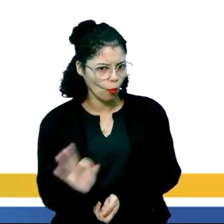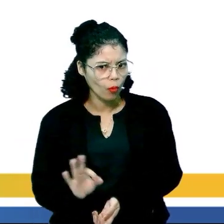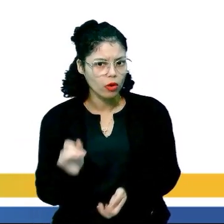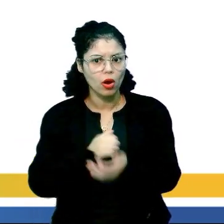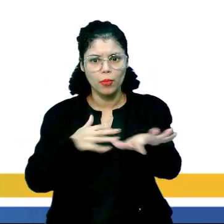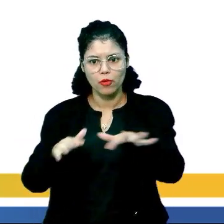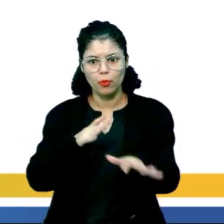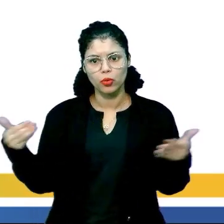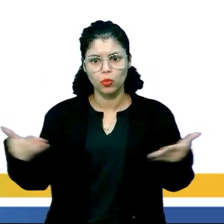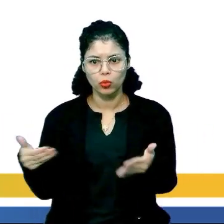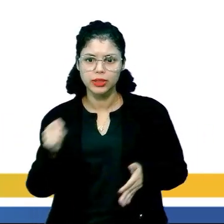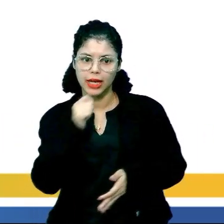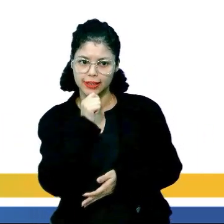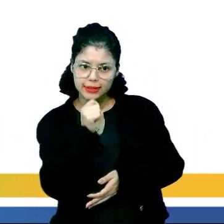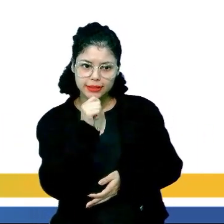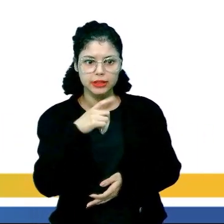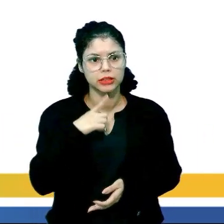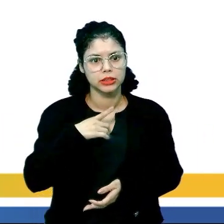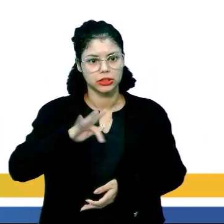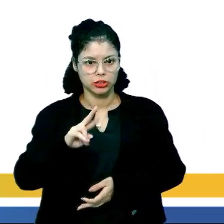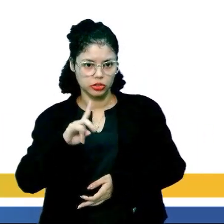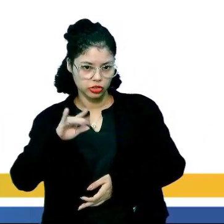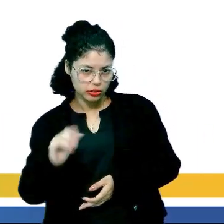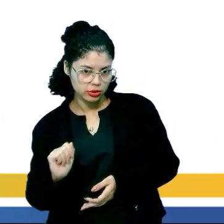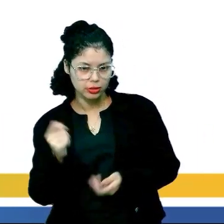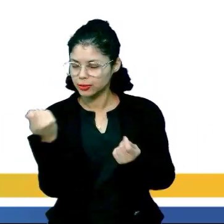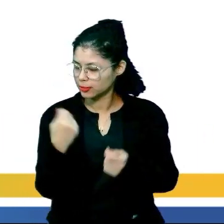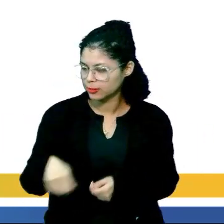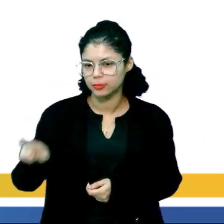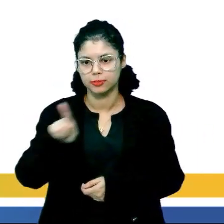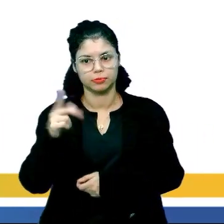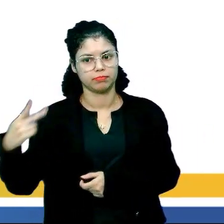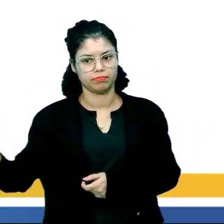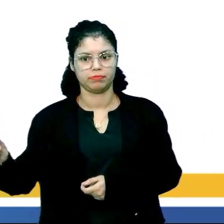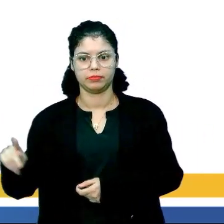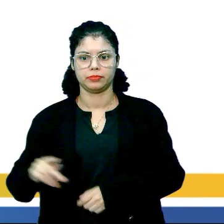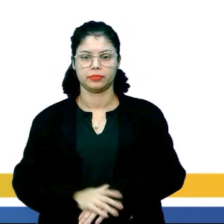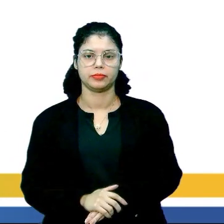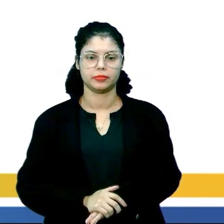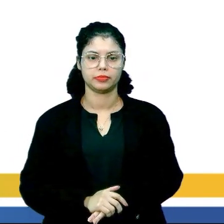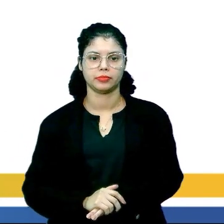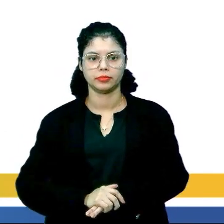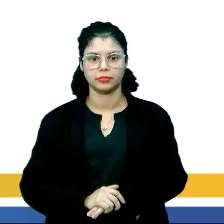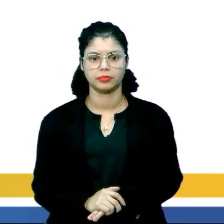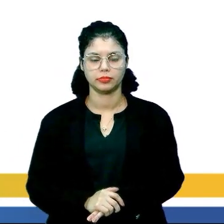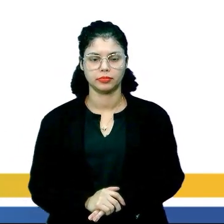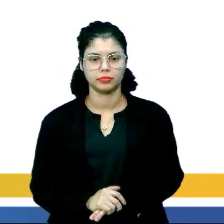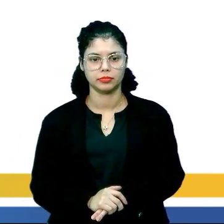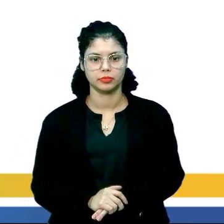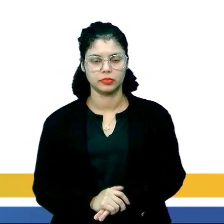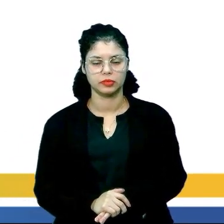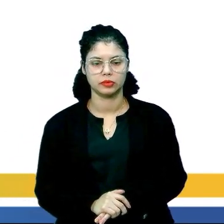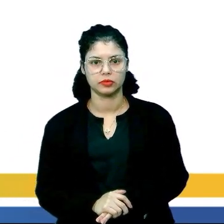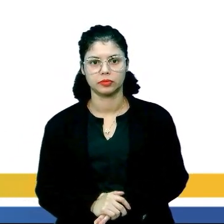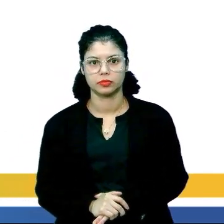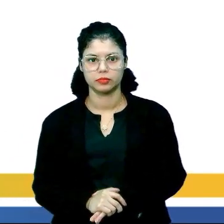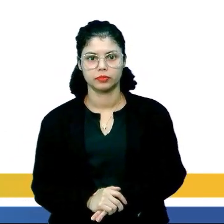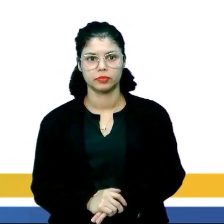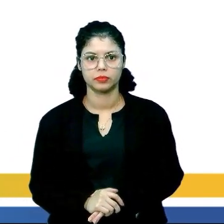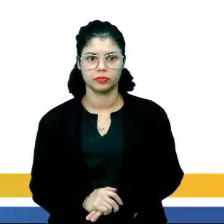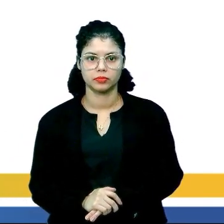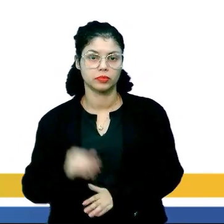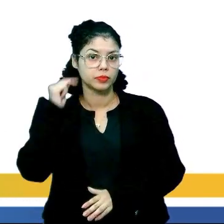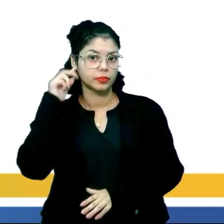o movimento atual, ele não tem etiquetas e nem precisa delas. Então, essa aqui é